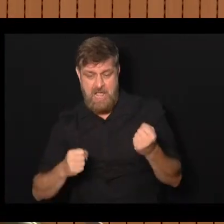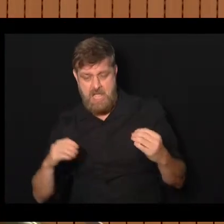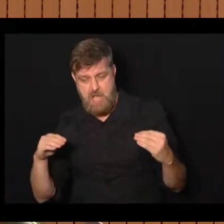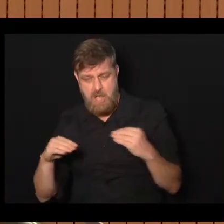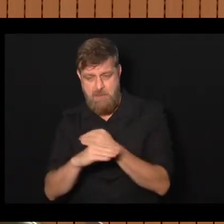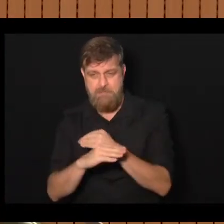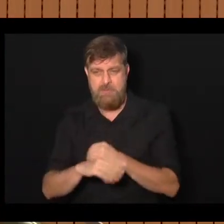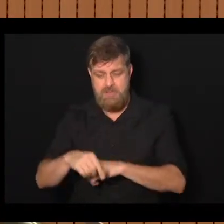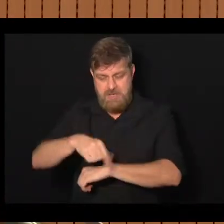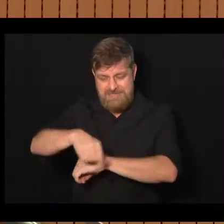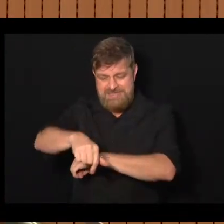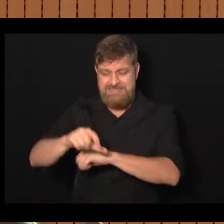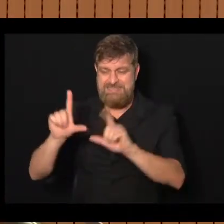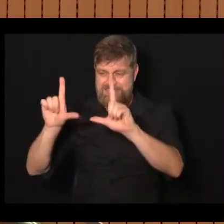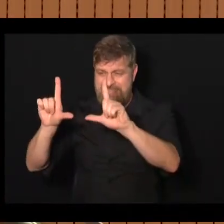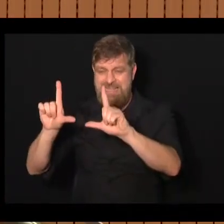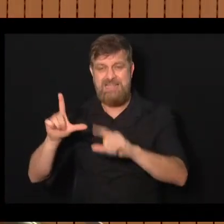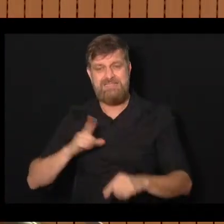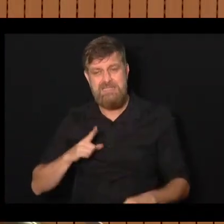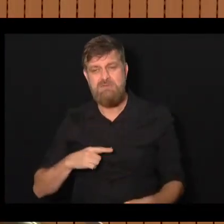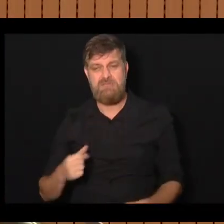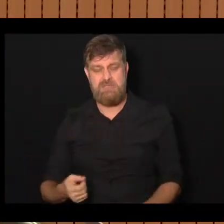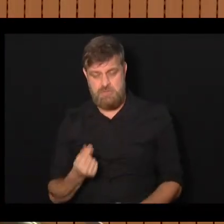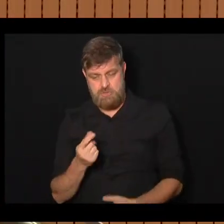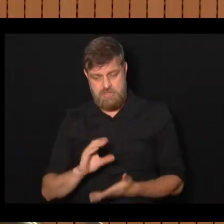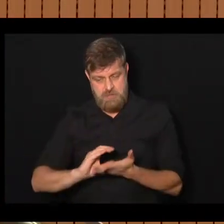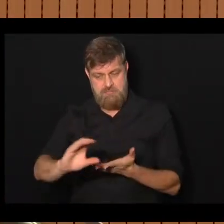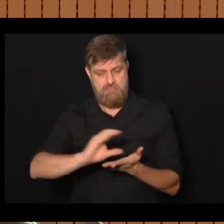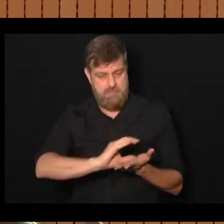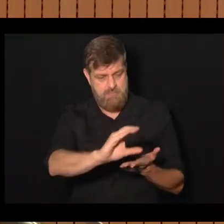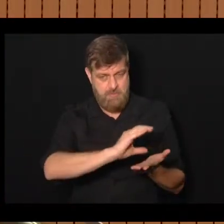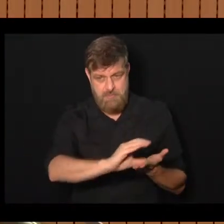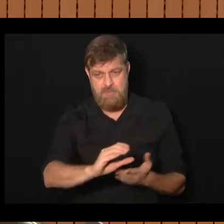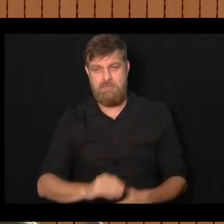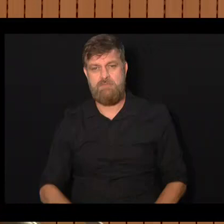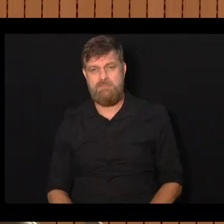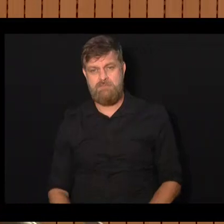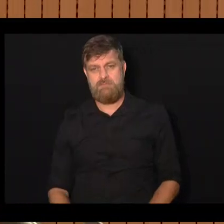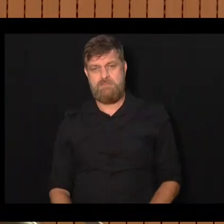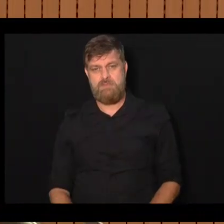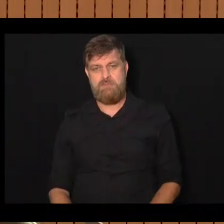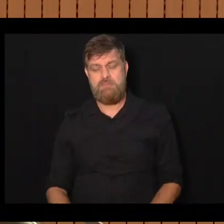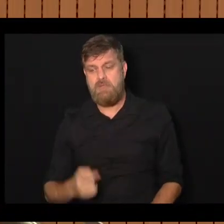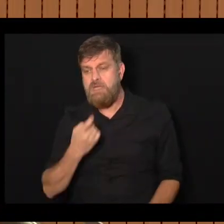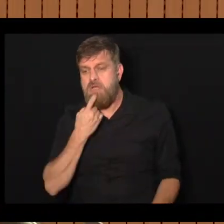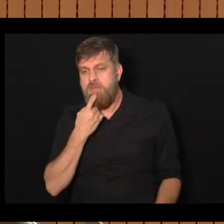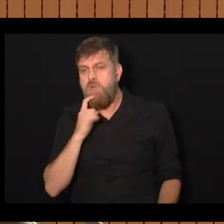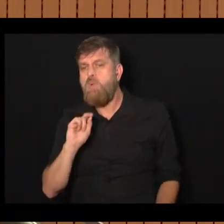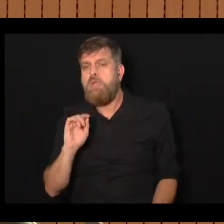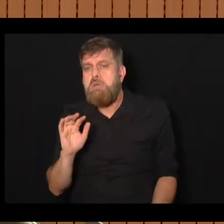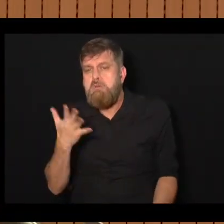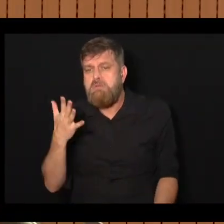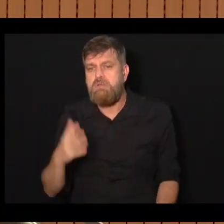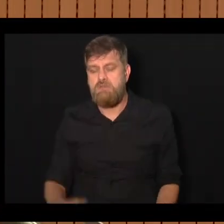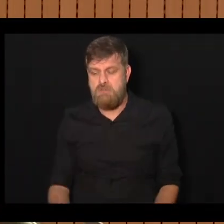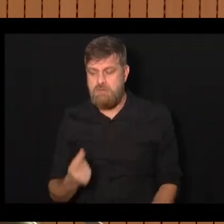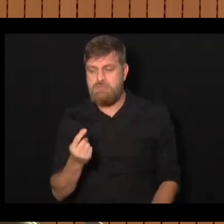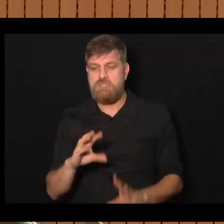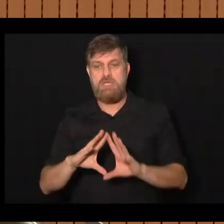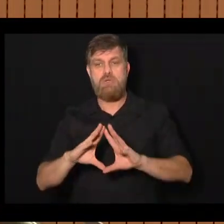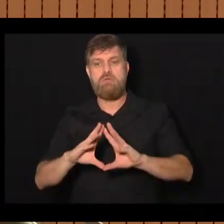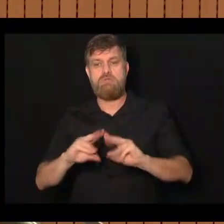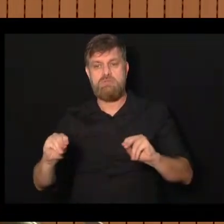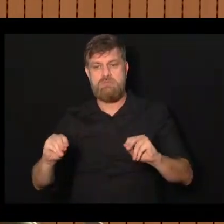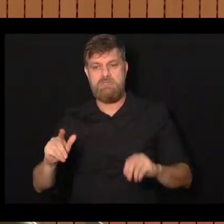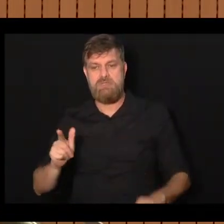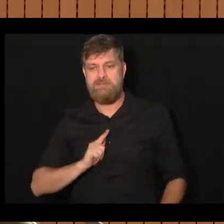outros requisitos que esse dinheiro pode ser empregado. Caso é que em Campinas esse dinheiro desaparece, existe